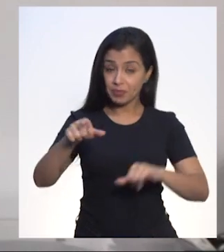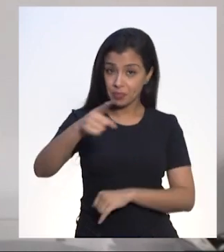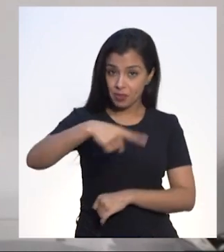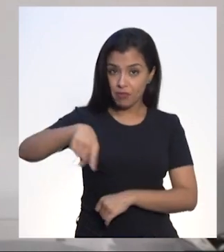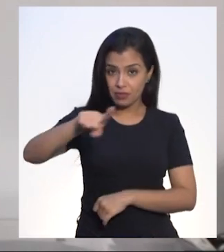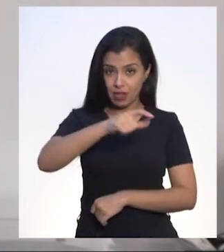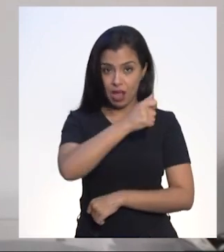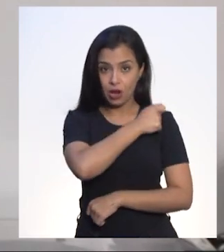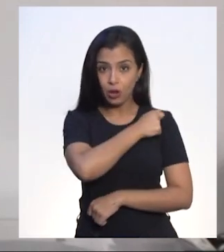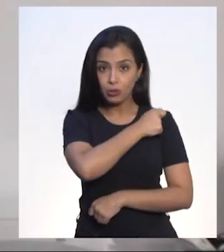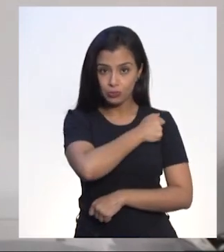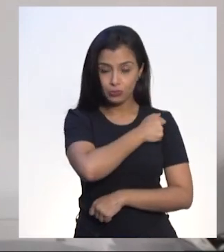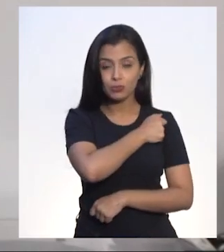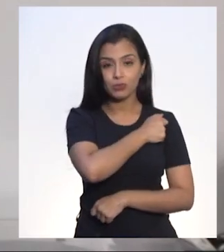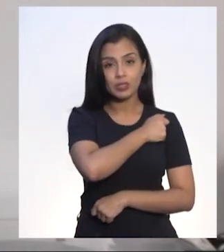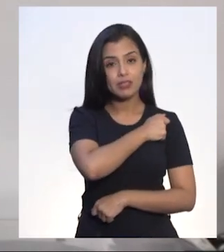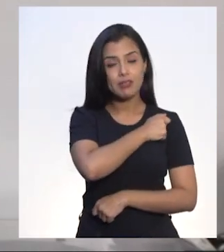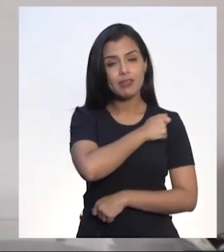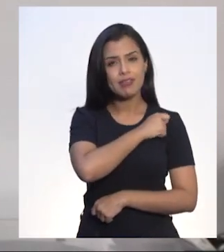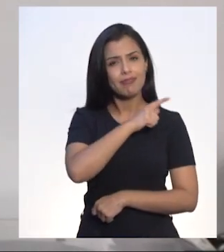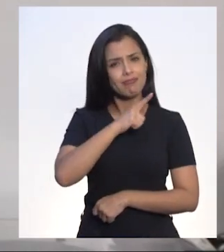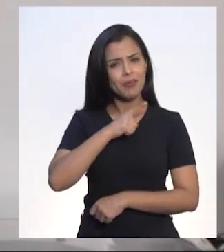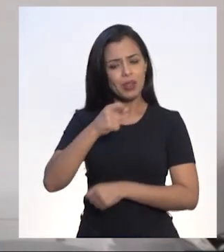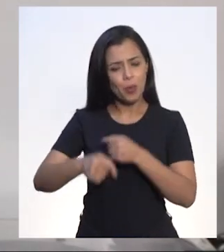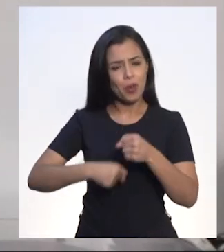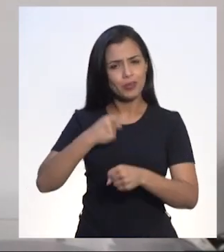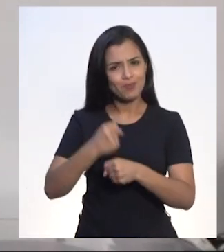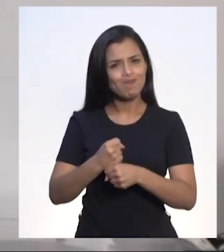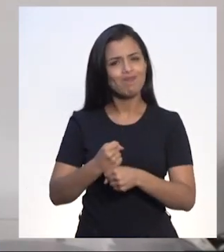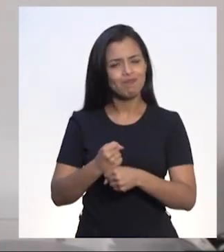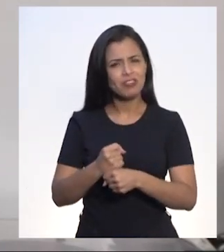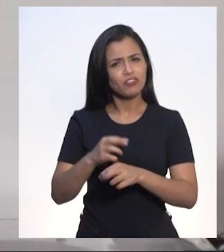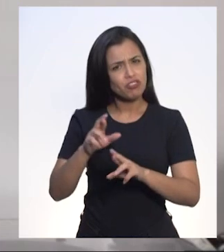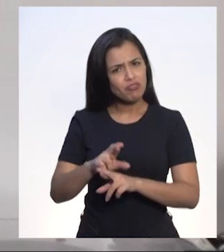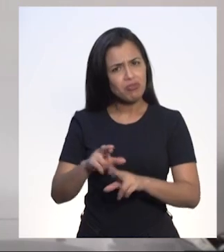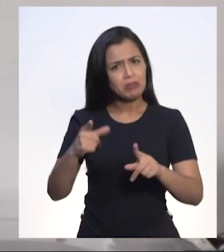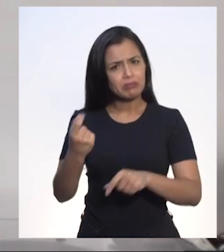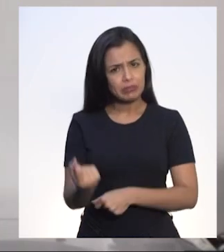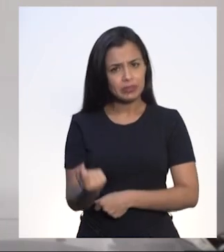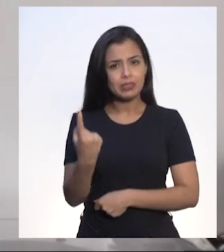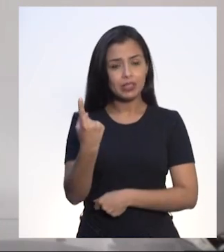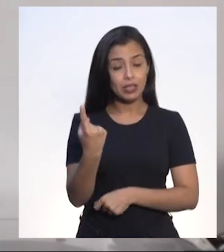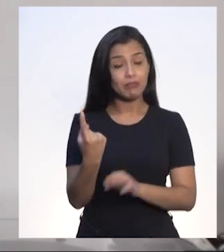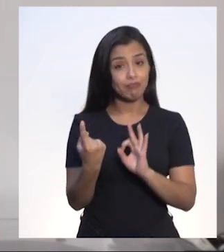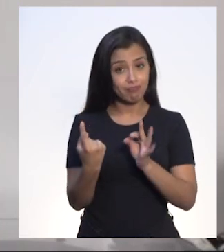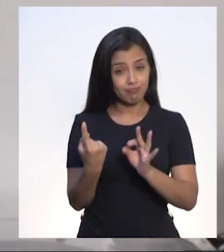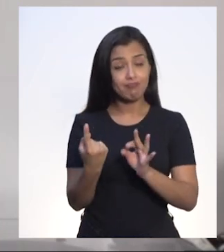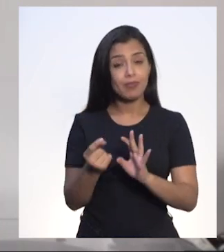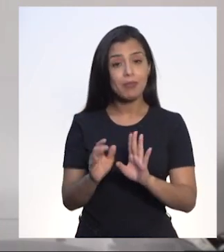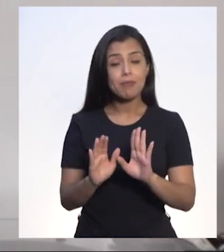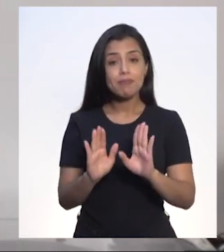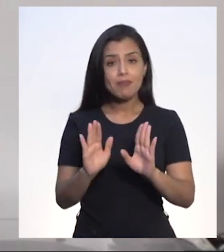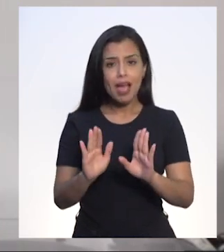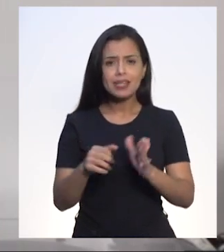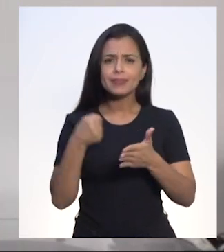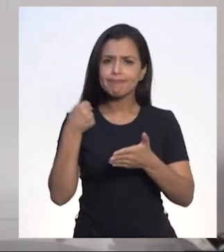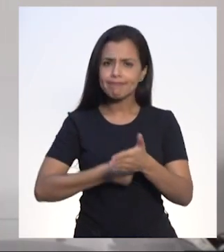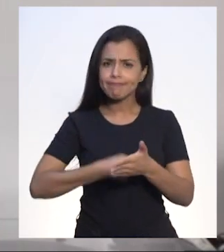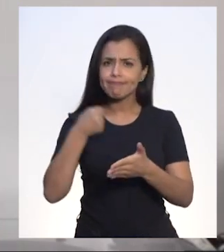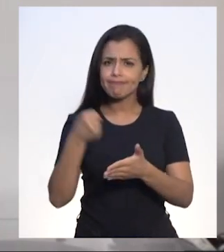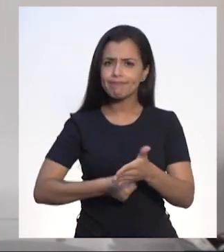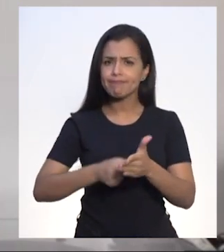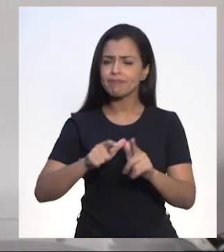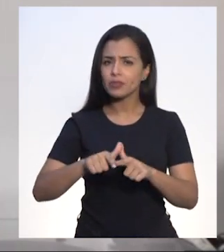nossos estudantes que tiveram um ano tão diferente, tão atípico, mas que batalharam